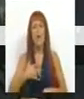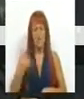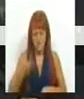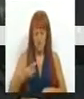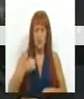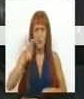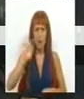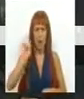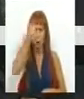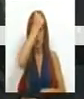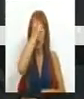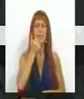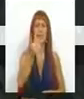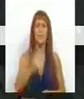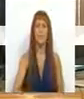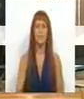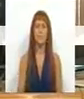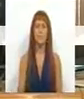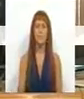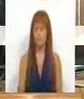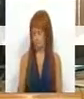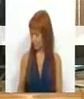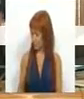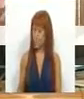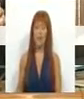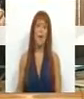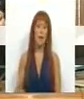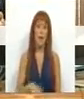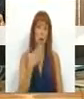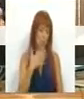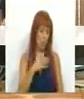têm o direito de saber. Muito obrigado. Muito obrigado, Sr. Deputado.